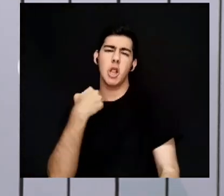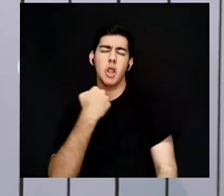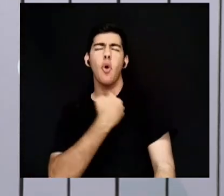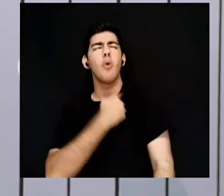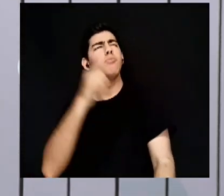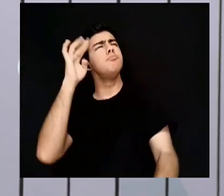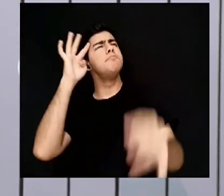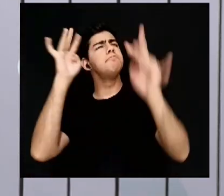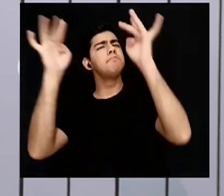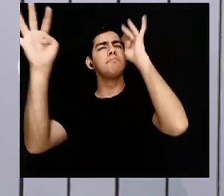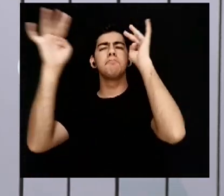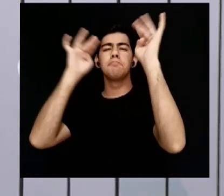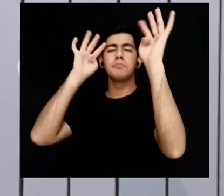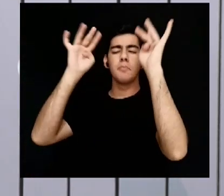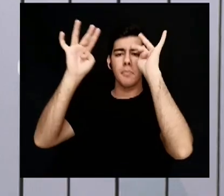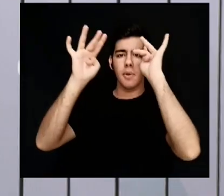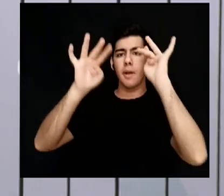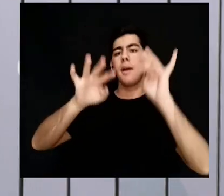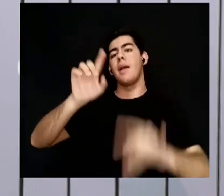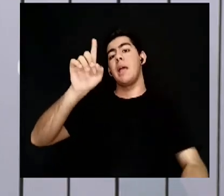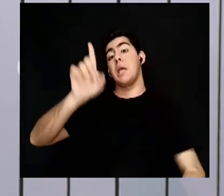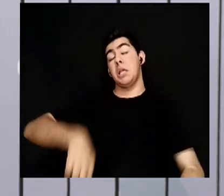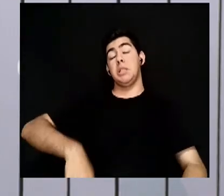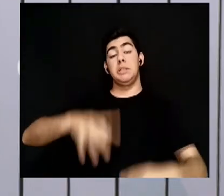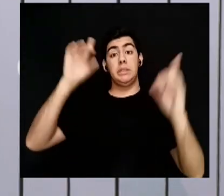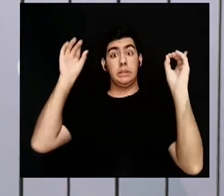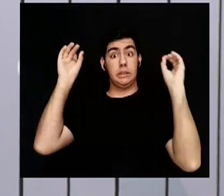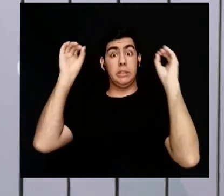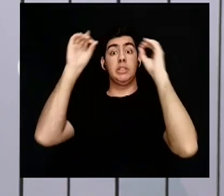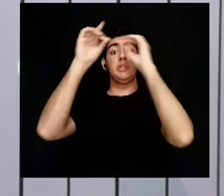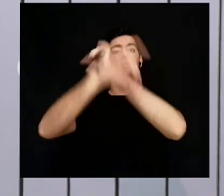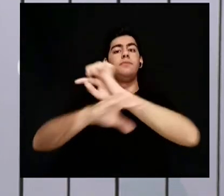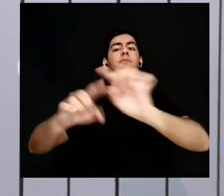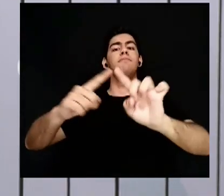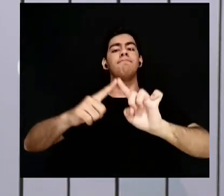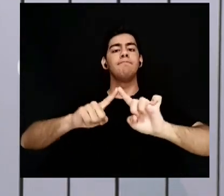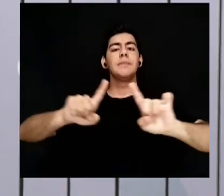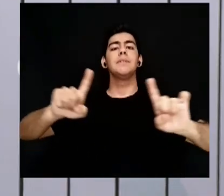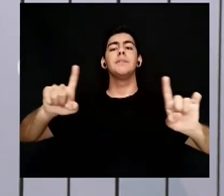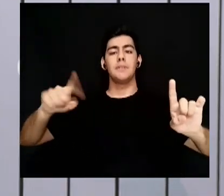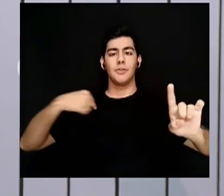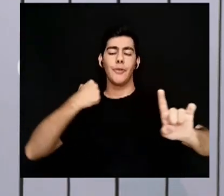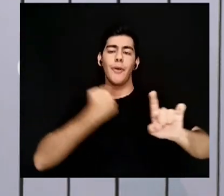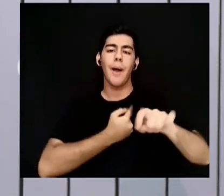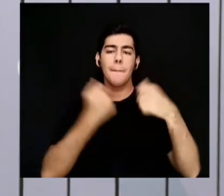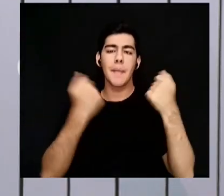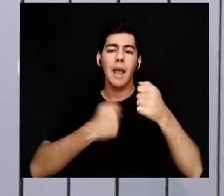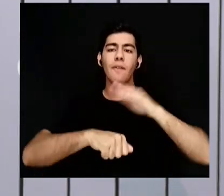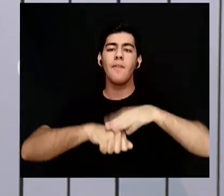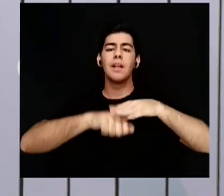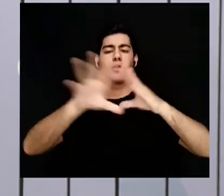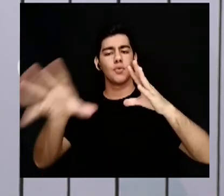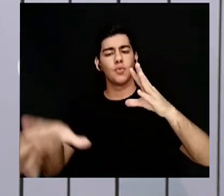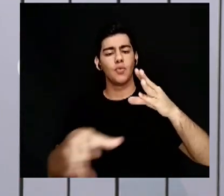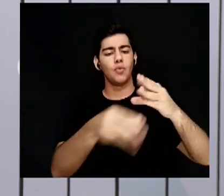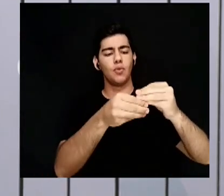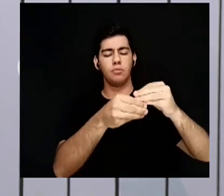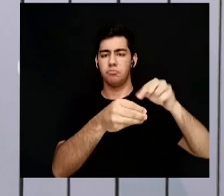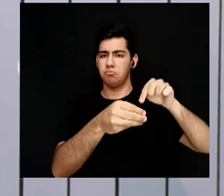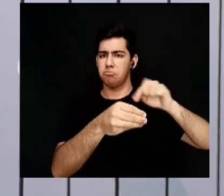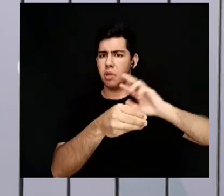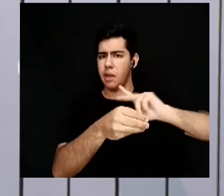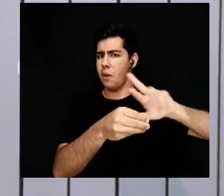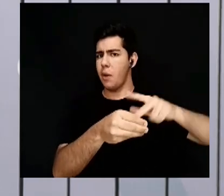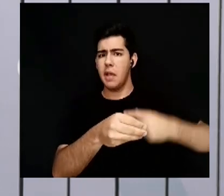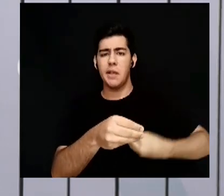bem desafiador mesmo, mas a gente precisa inserir isso não só na vida da criança, como na nossa vida também, porque